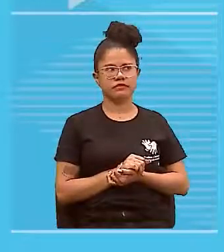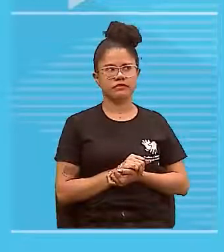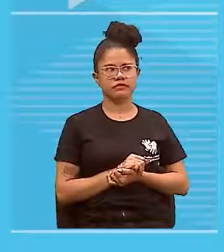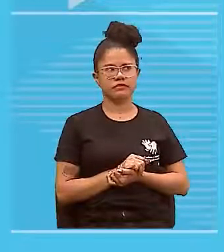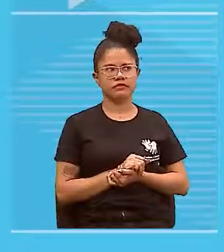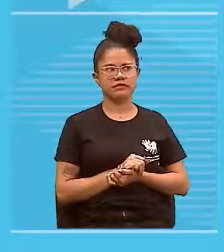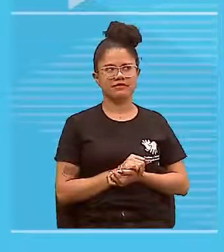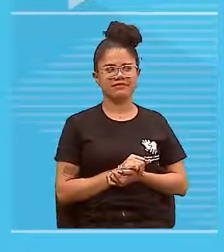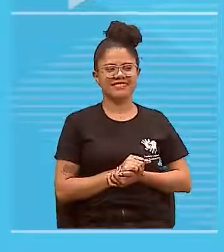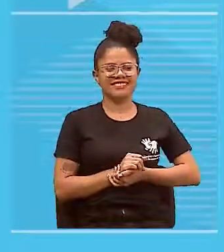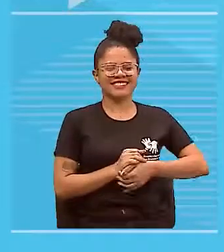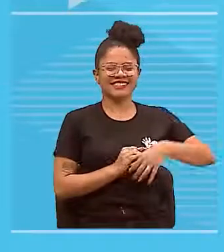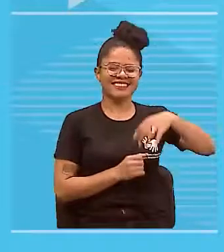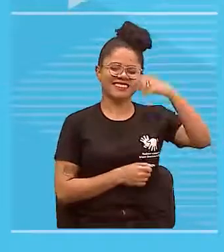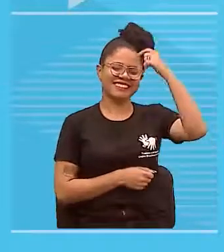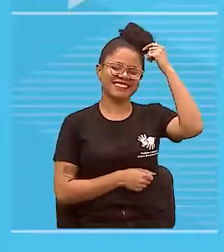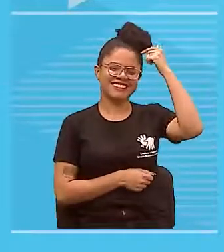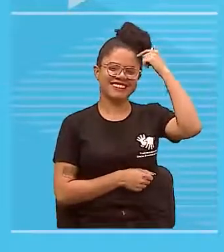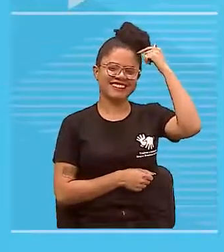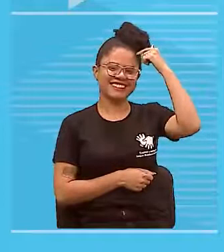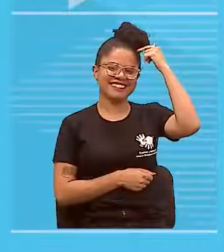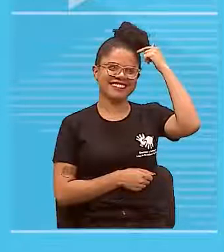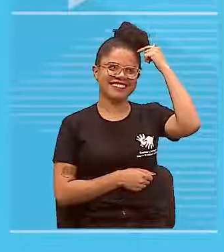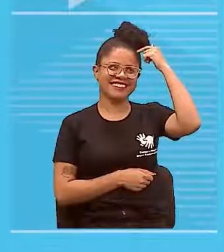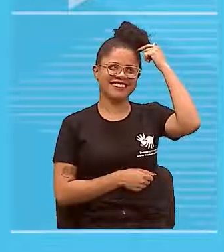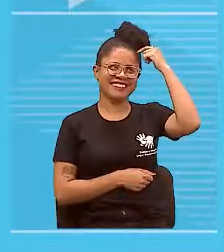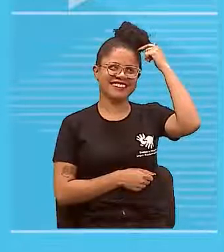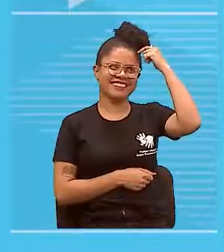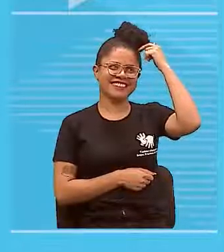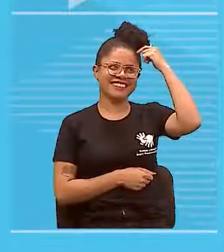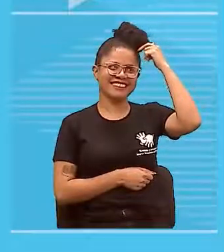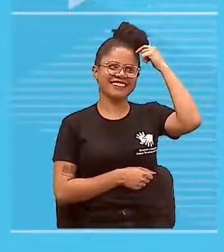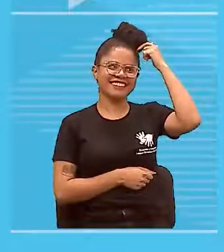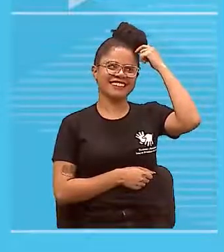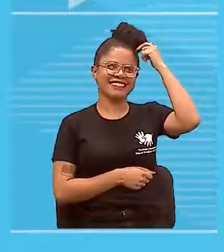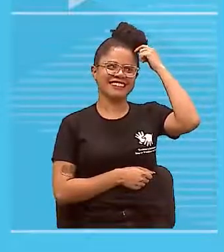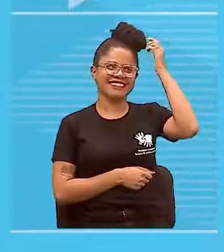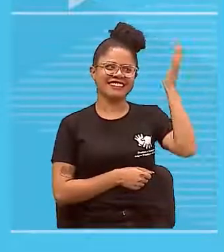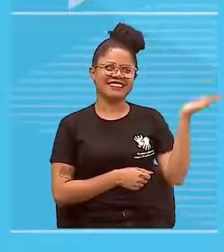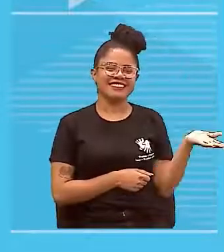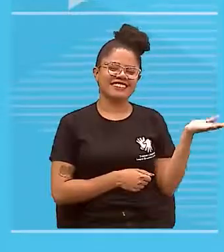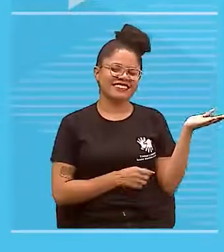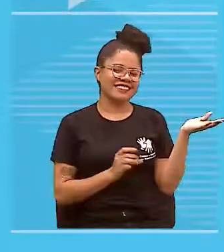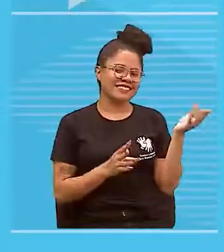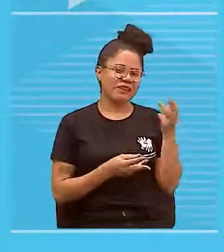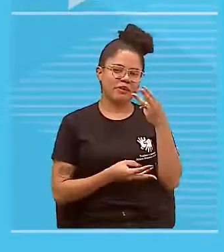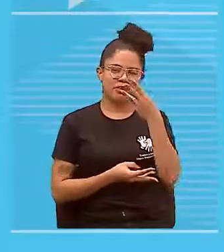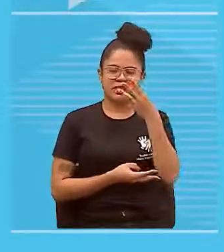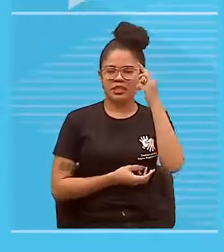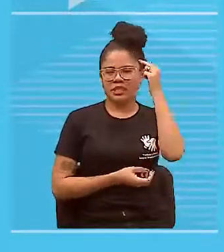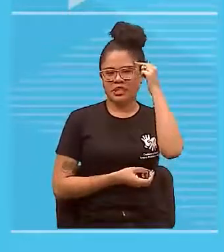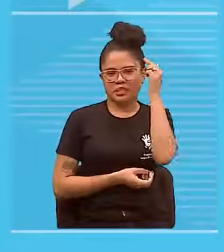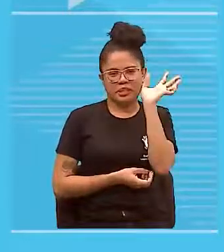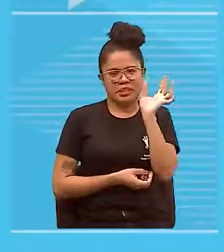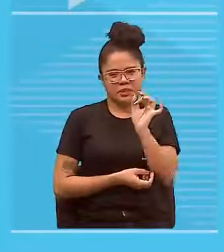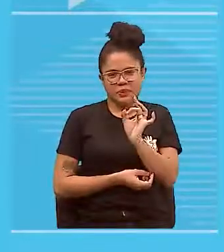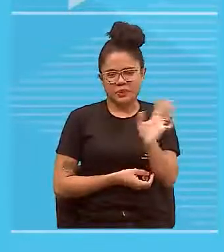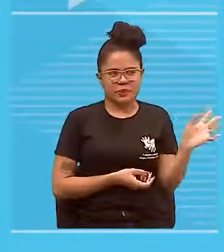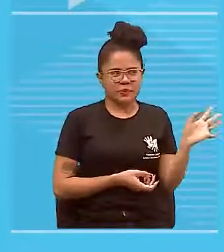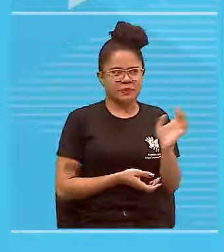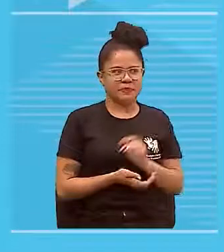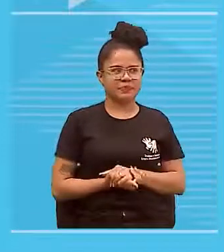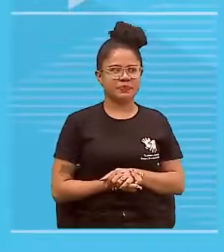aqui na cachola e aqui na cabeça numas três ideias mequetrefes no máximo